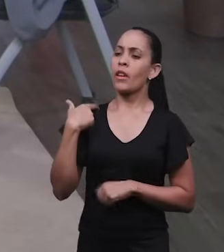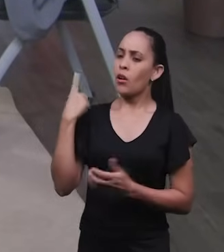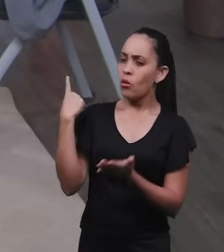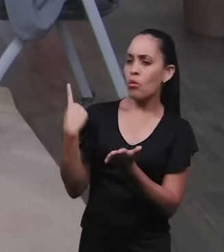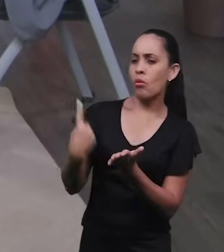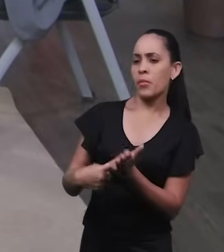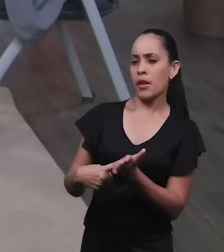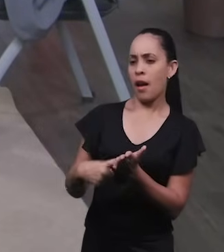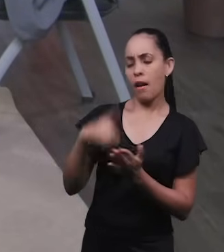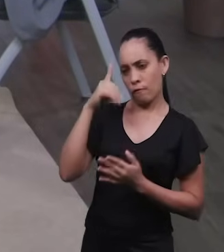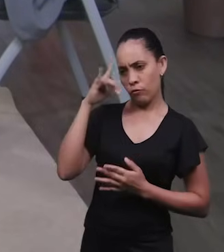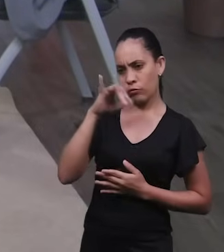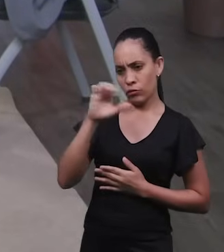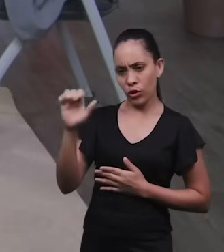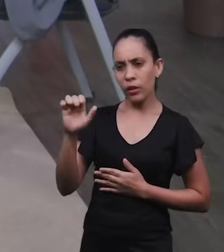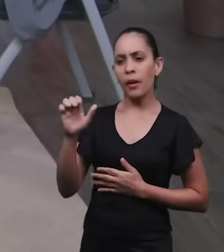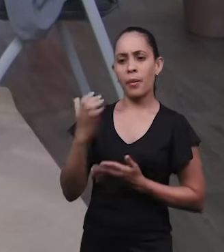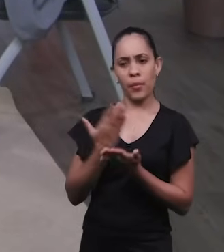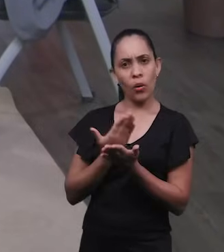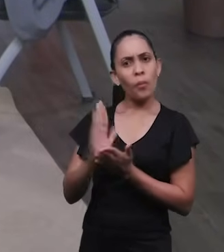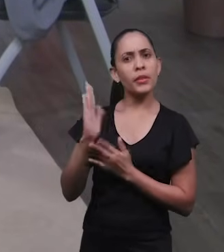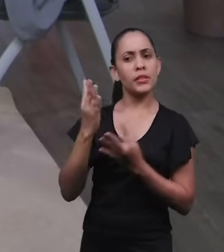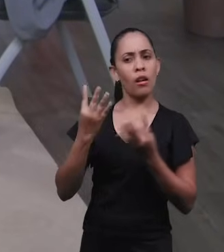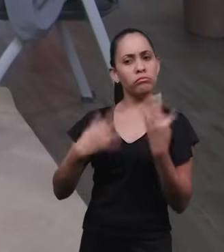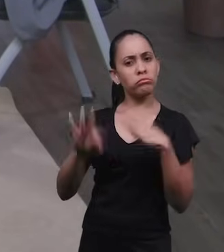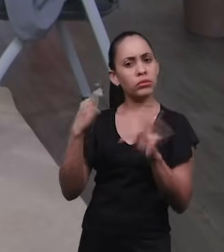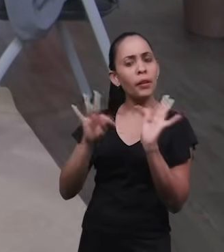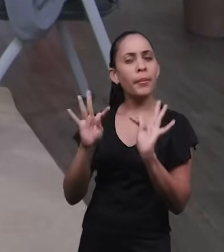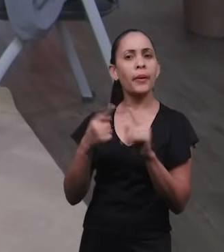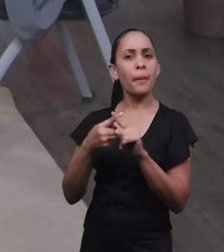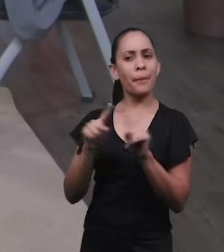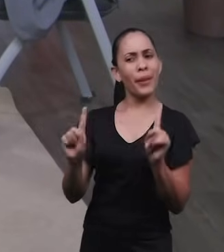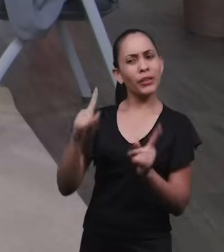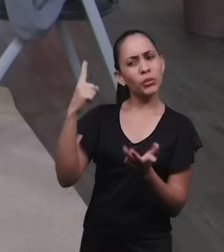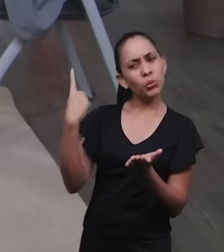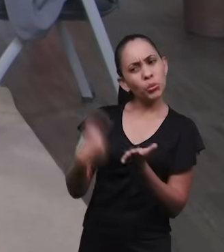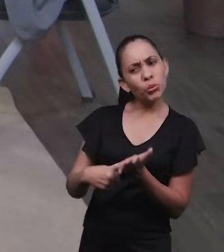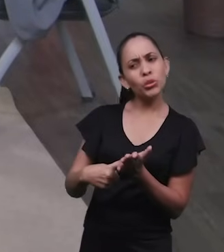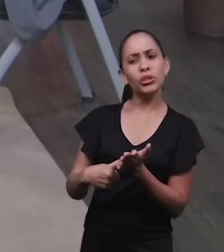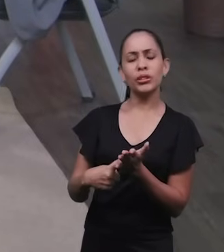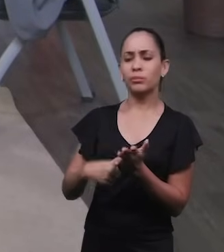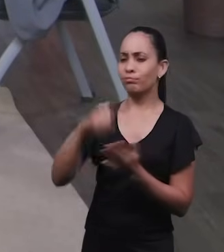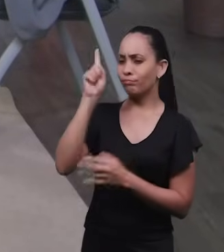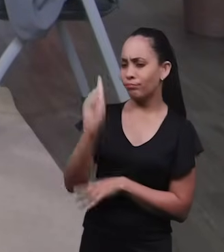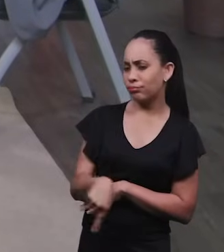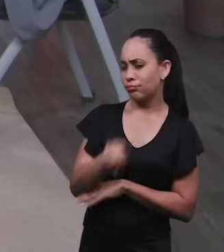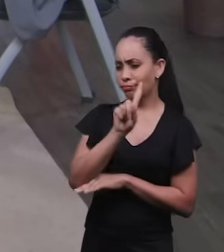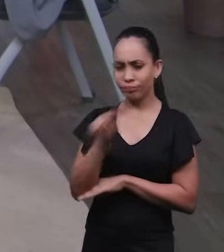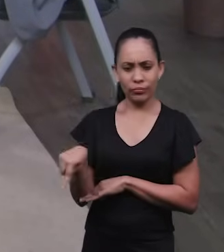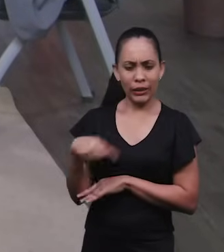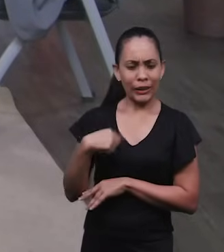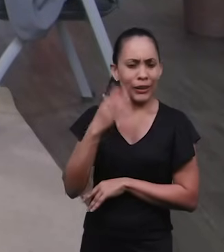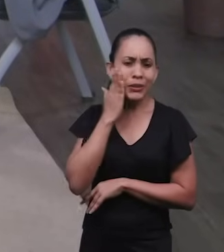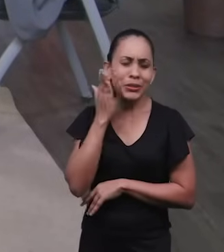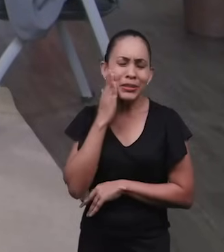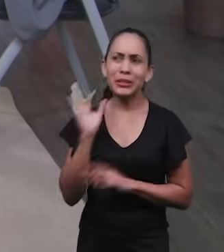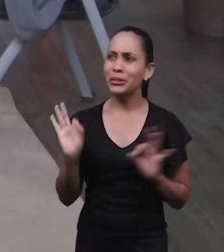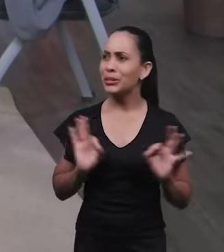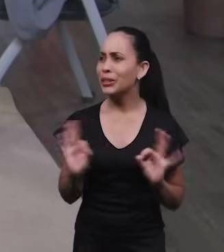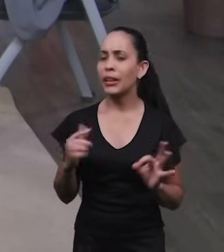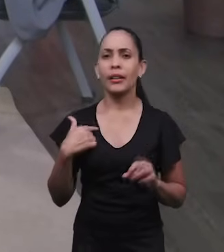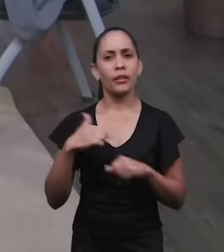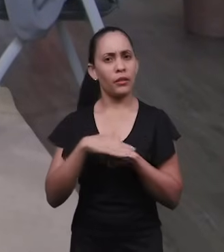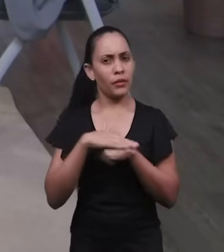as consultas, os tratamentos, os procedimentos, mas quando chegava no dia, desmarcavam. E ele não entendia aquilo.